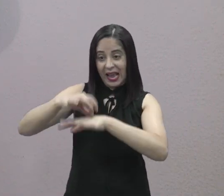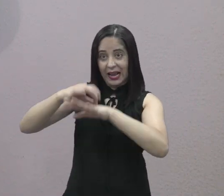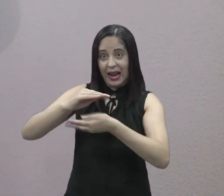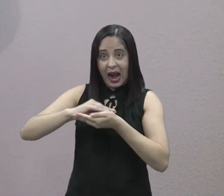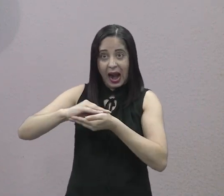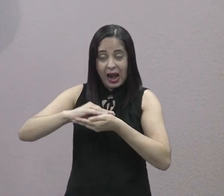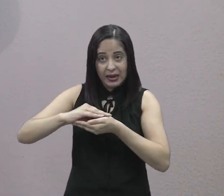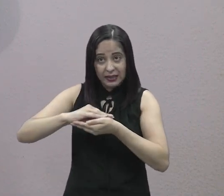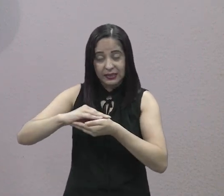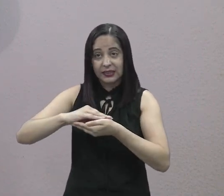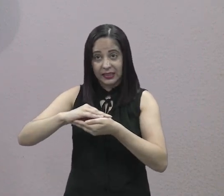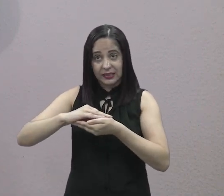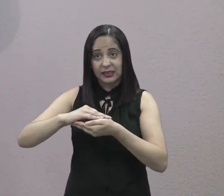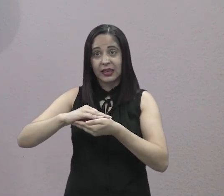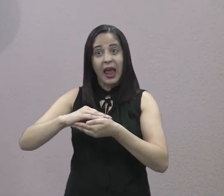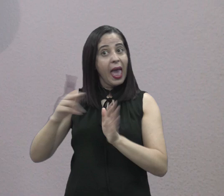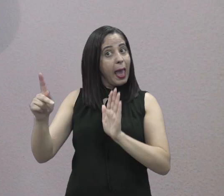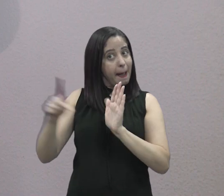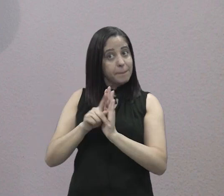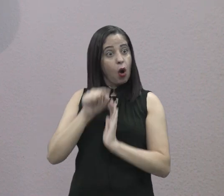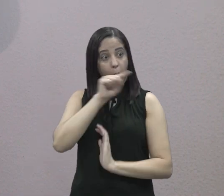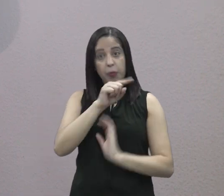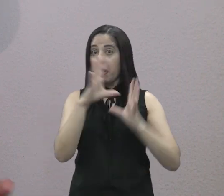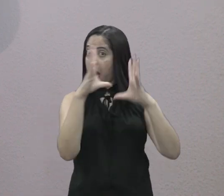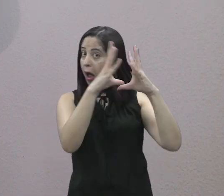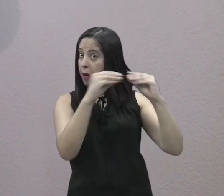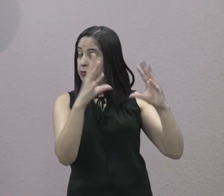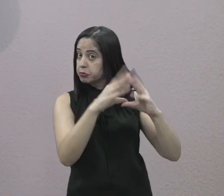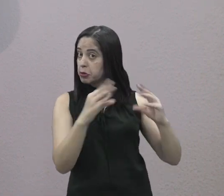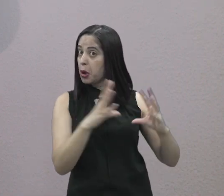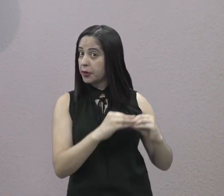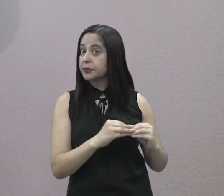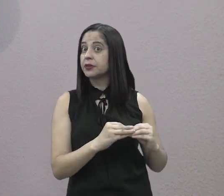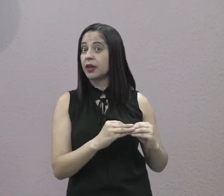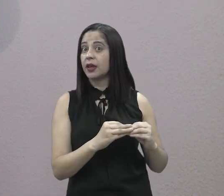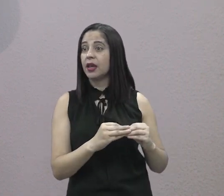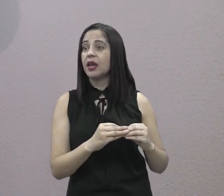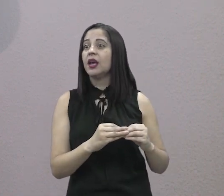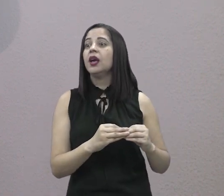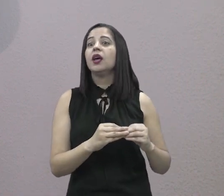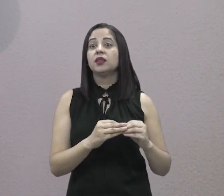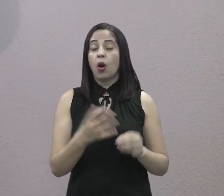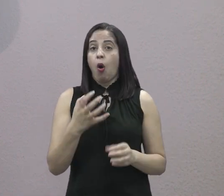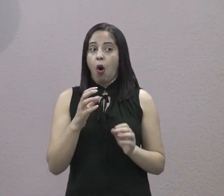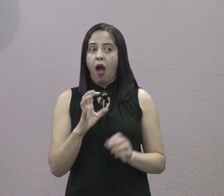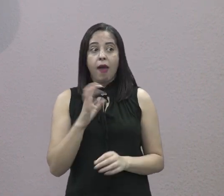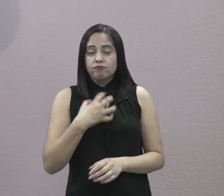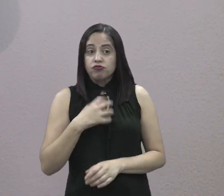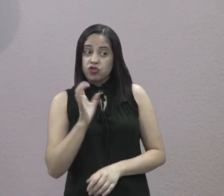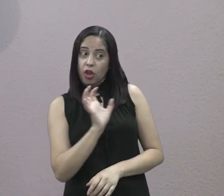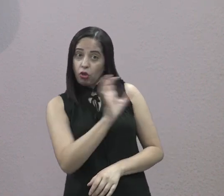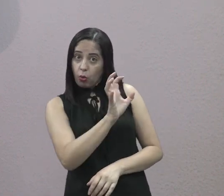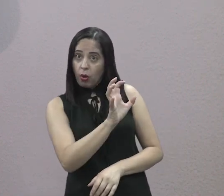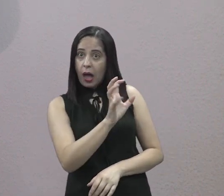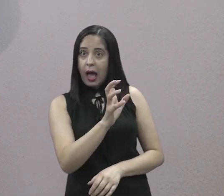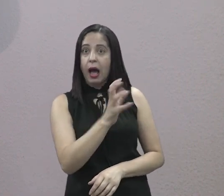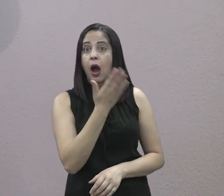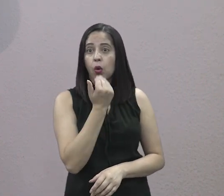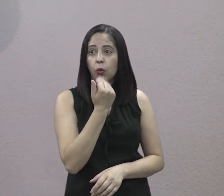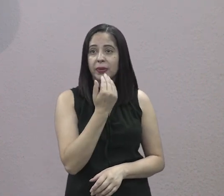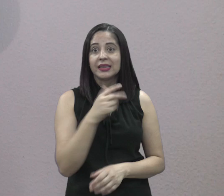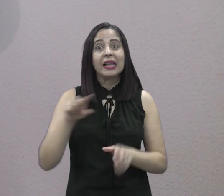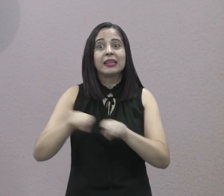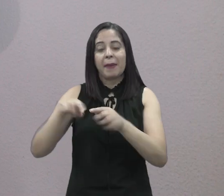a coalhada, né? E a abobrinha recheada, o charuto. Então, são características fortes da culinária, né?